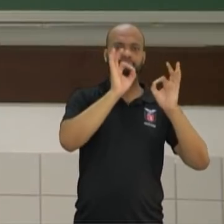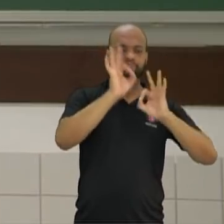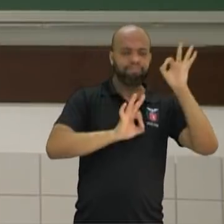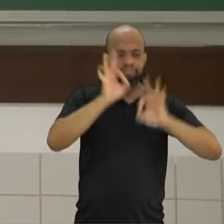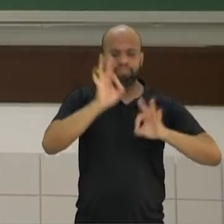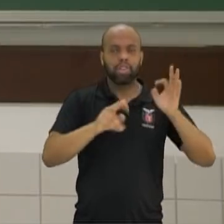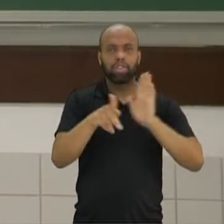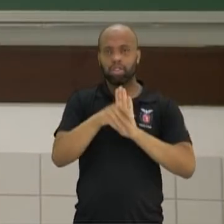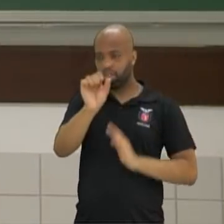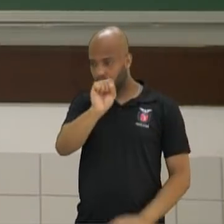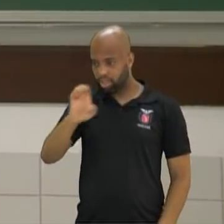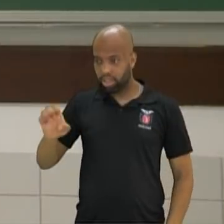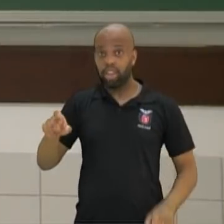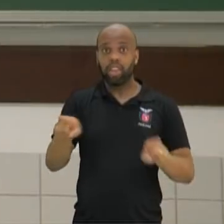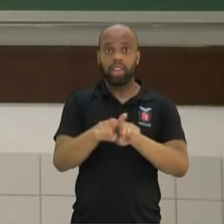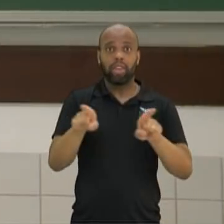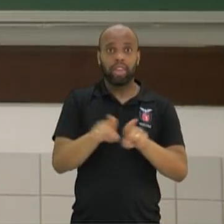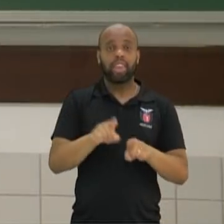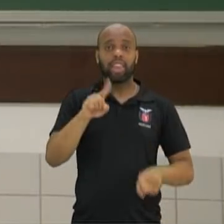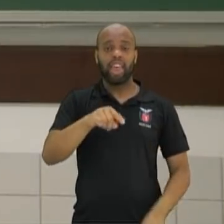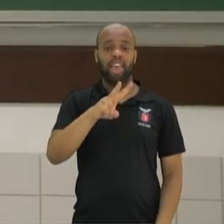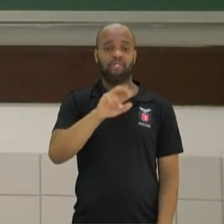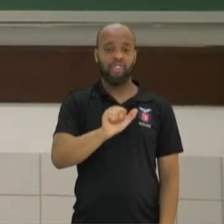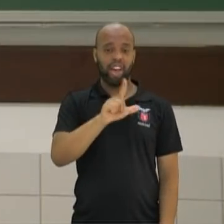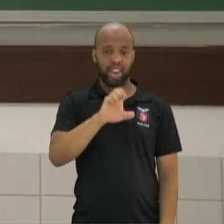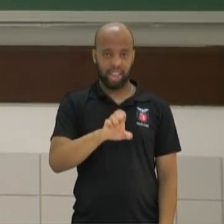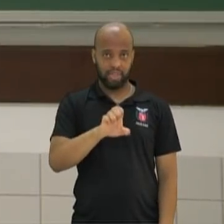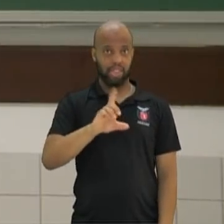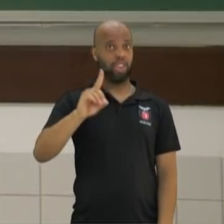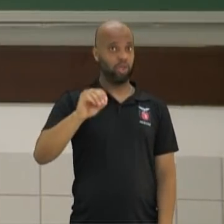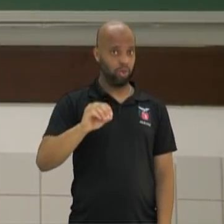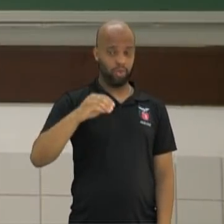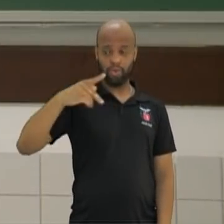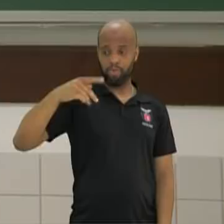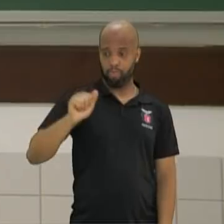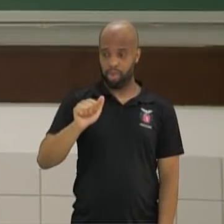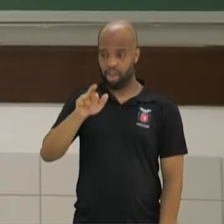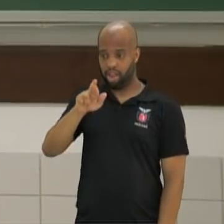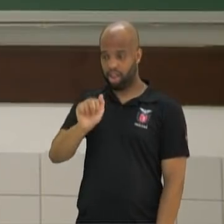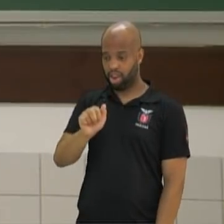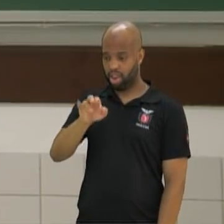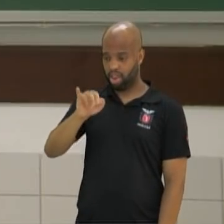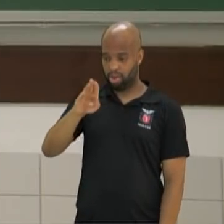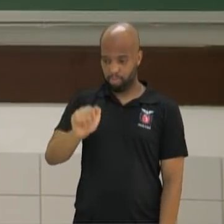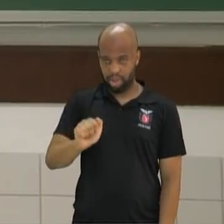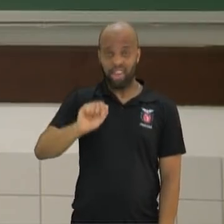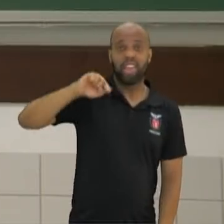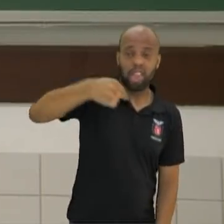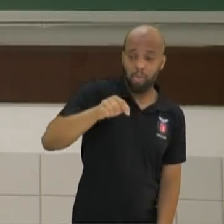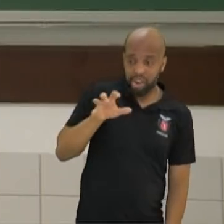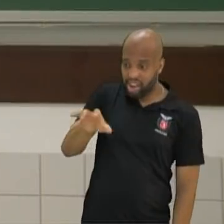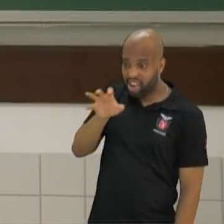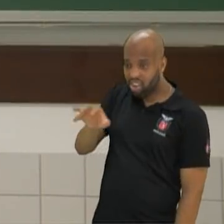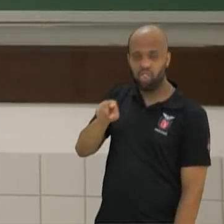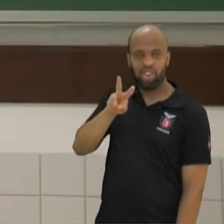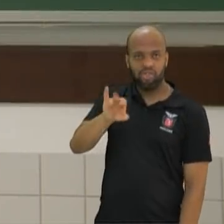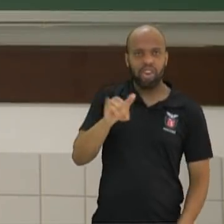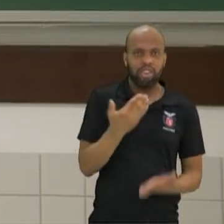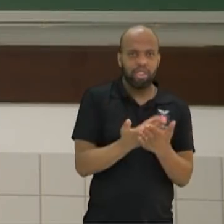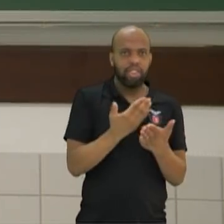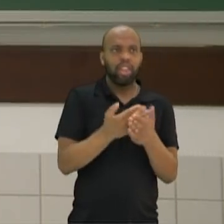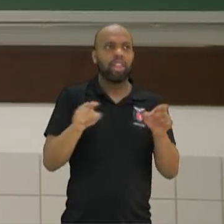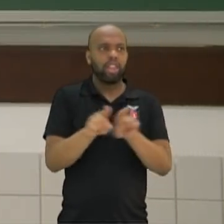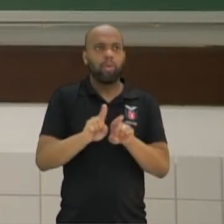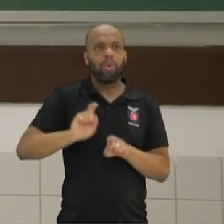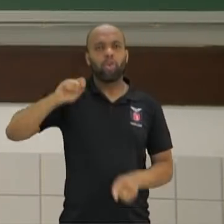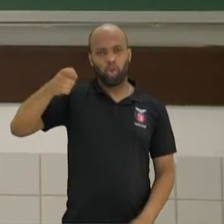sudeste, do Vale do Paraíba, escoando para os determinados lugares. Depois da região do Vale, que nós já vamos ver na sequência em